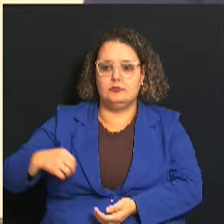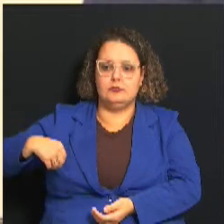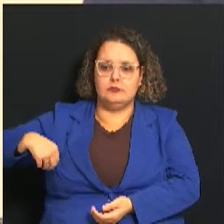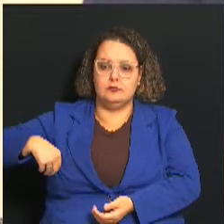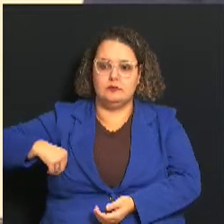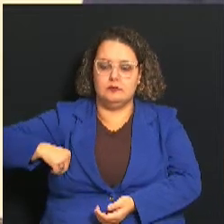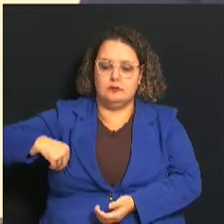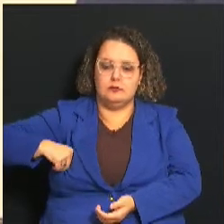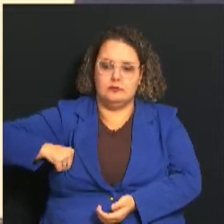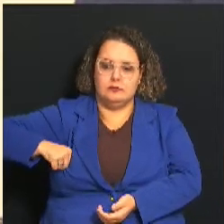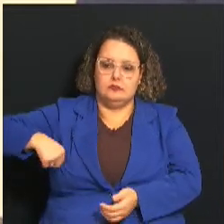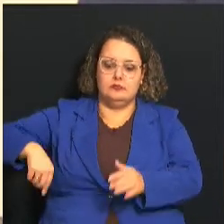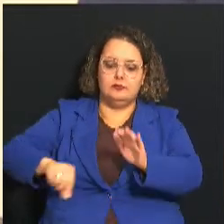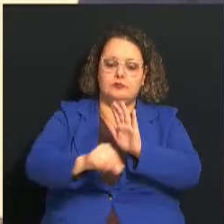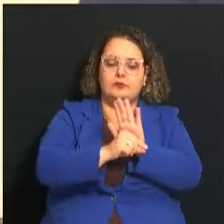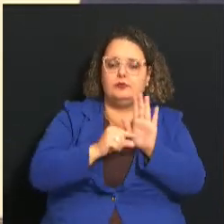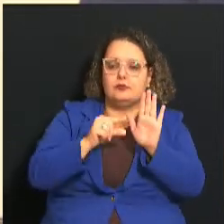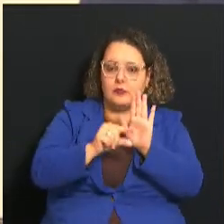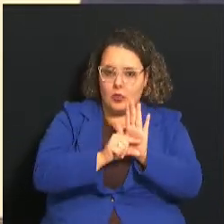falei, é uma proposta.